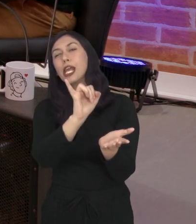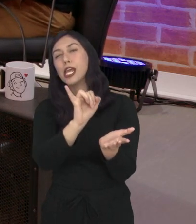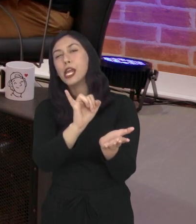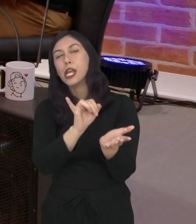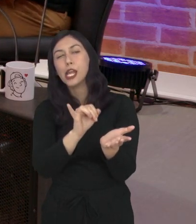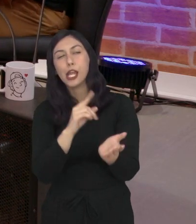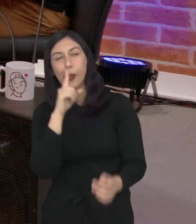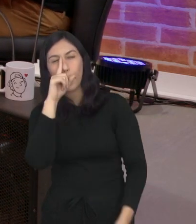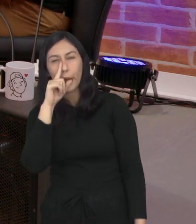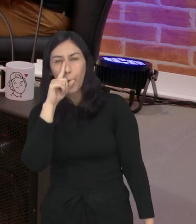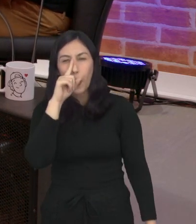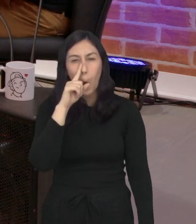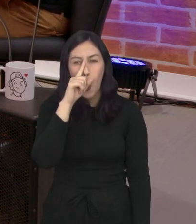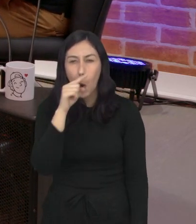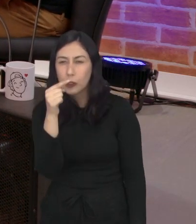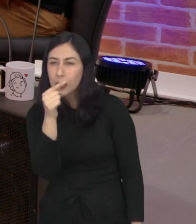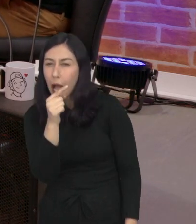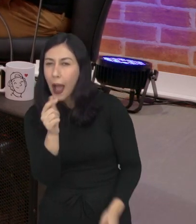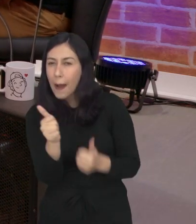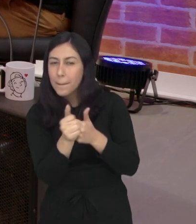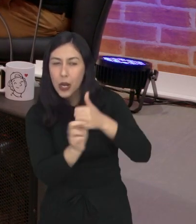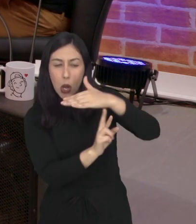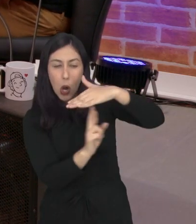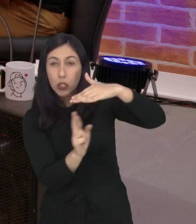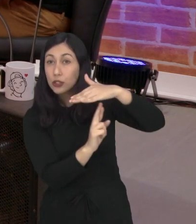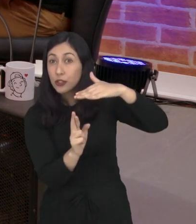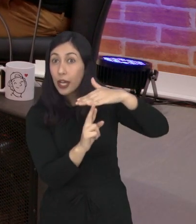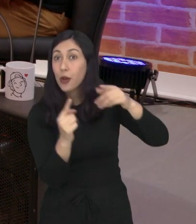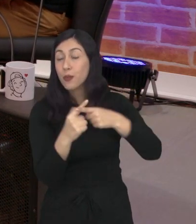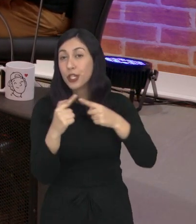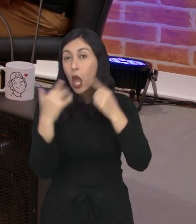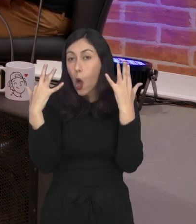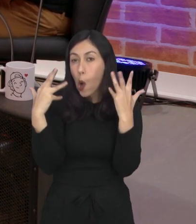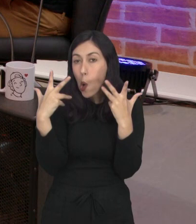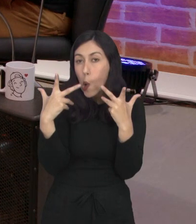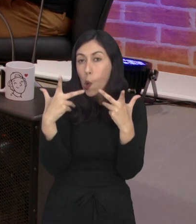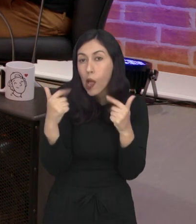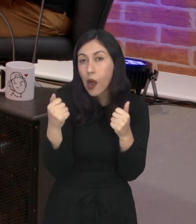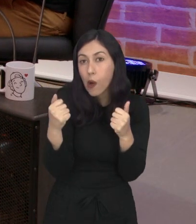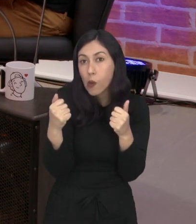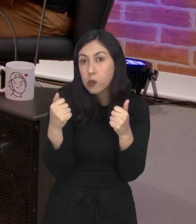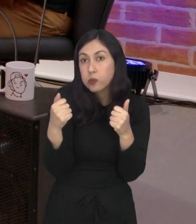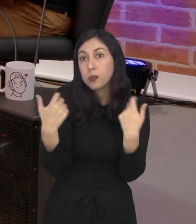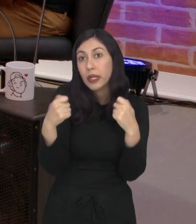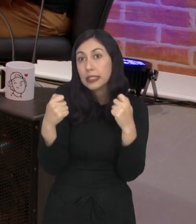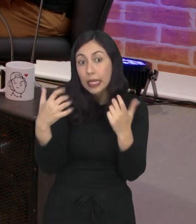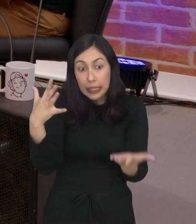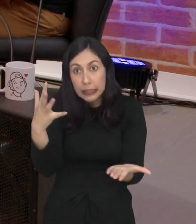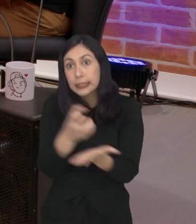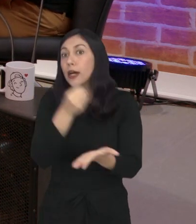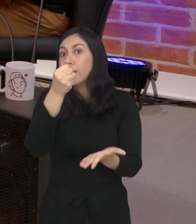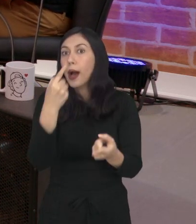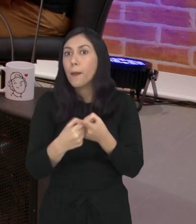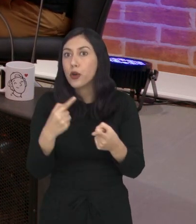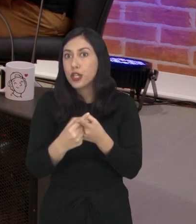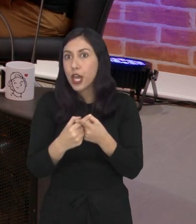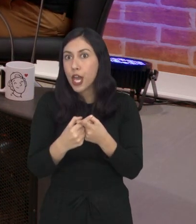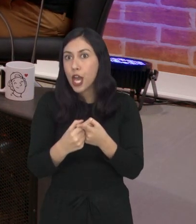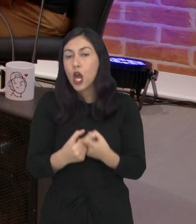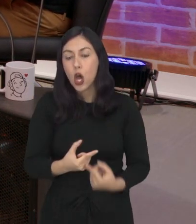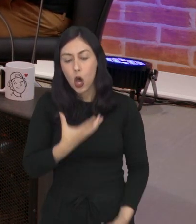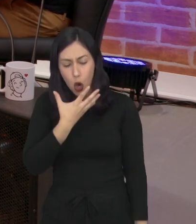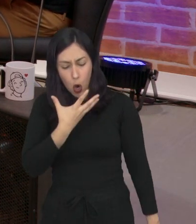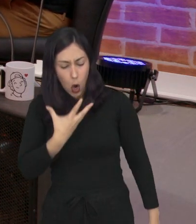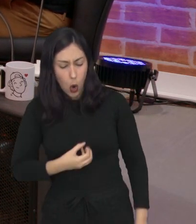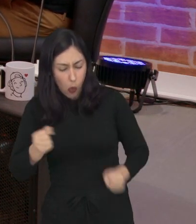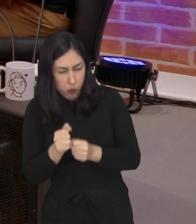da rodoviária de lá, para poder resgatar um leão que foi sequestrado por um mago. E aí você fala,